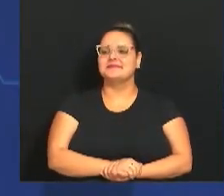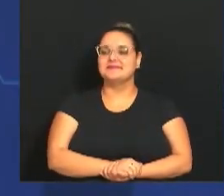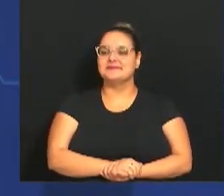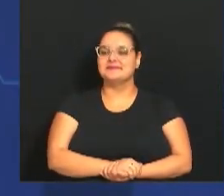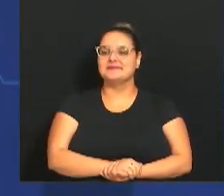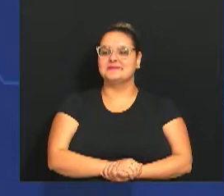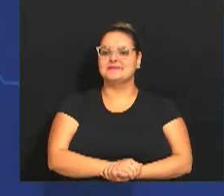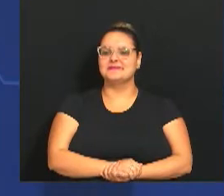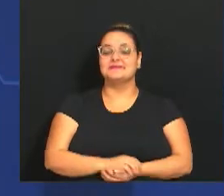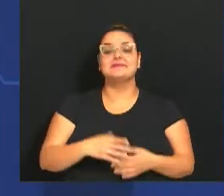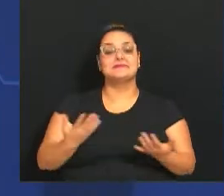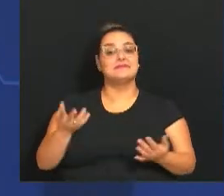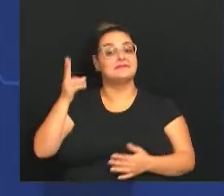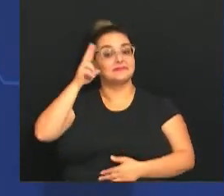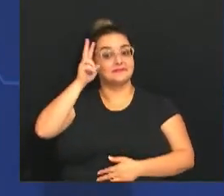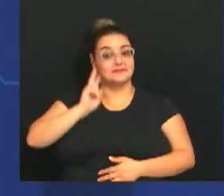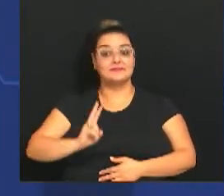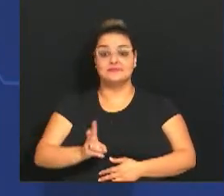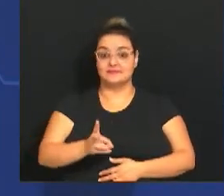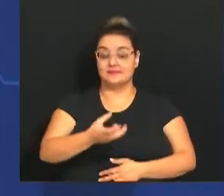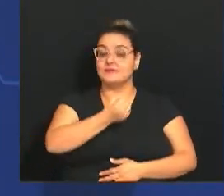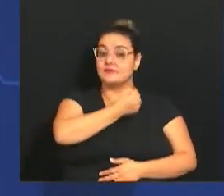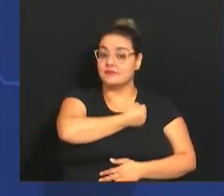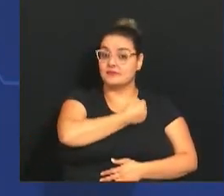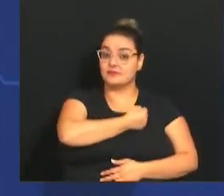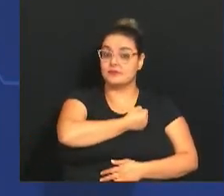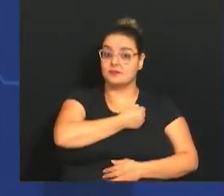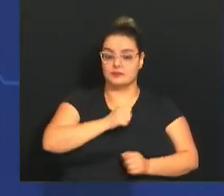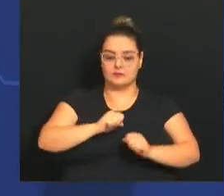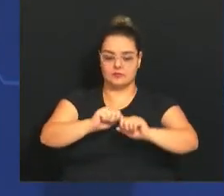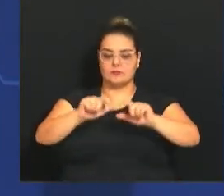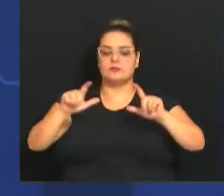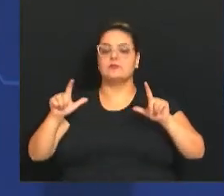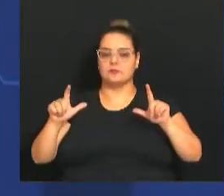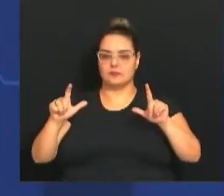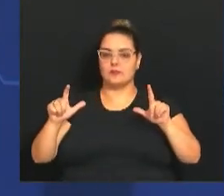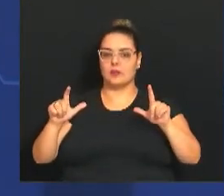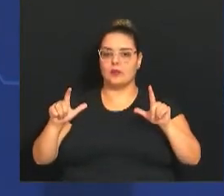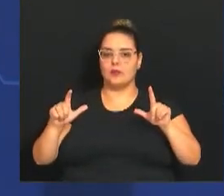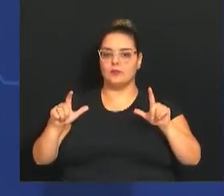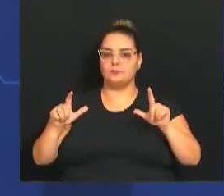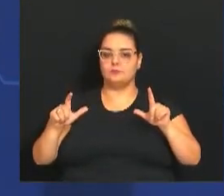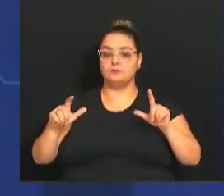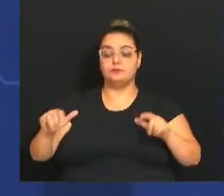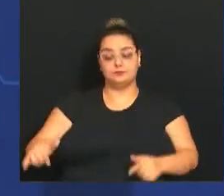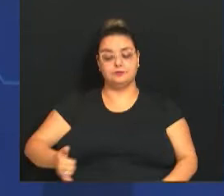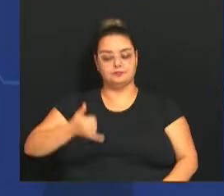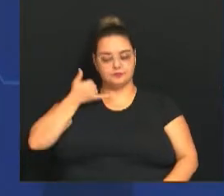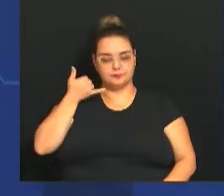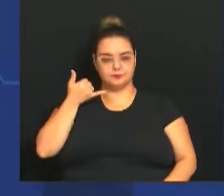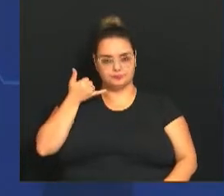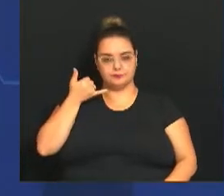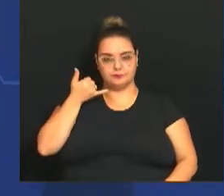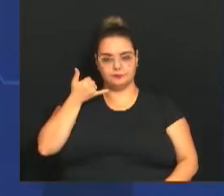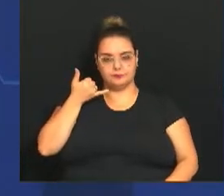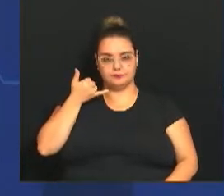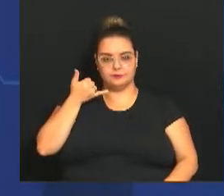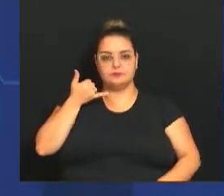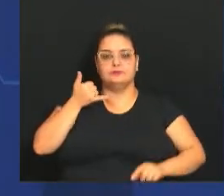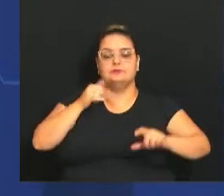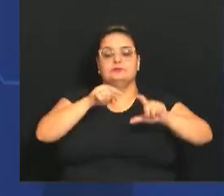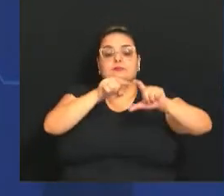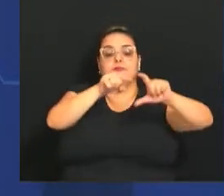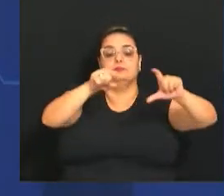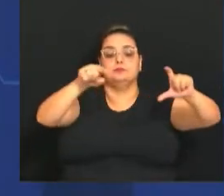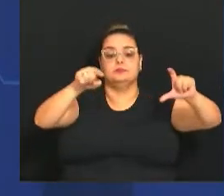978293776. Lembrando sempre, o número do WhatsApp apareceu aí na sua tela? Pegue o seu celular, abre a câmera e do lado,